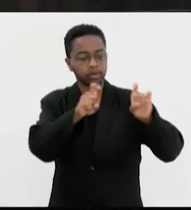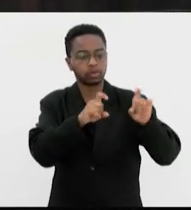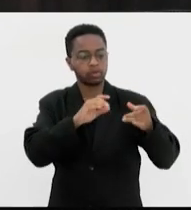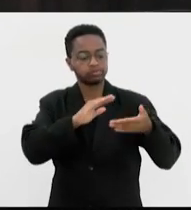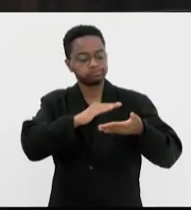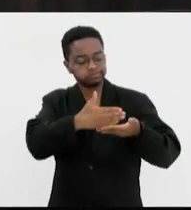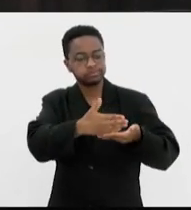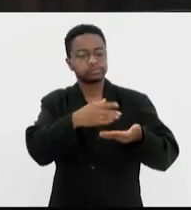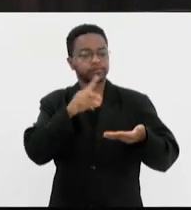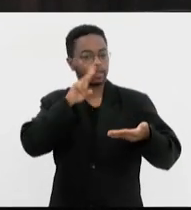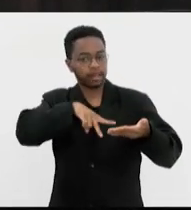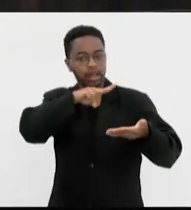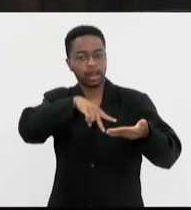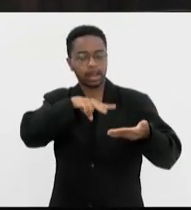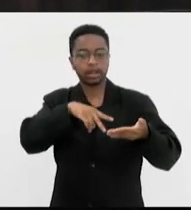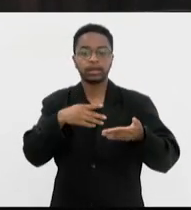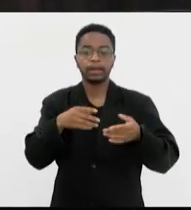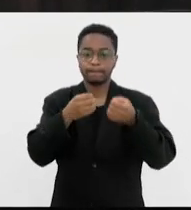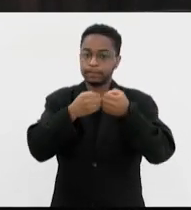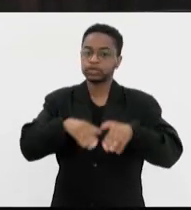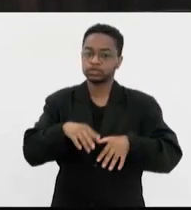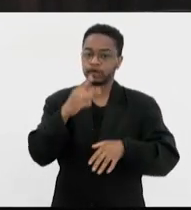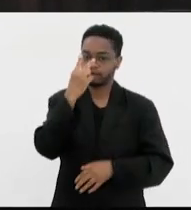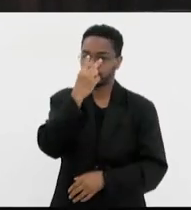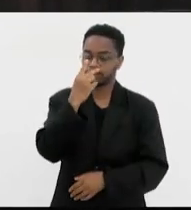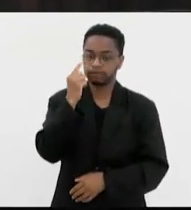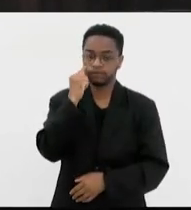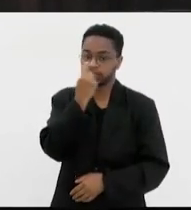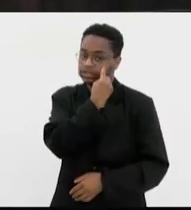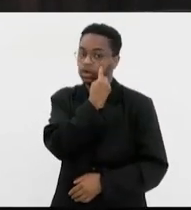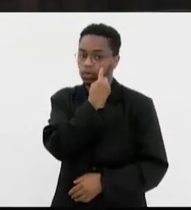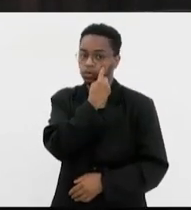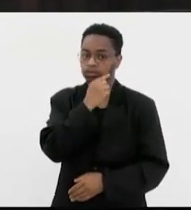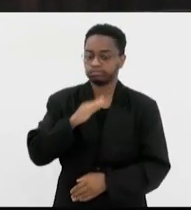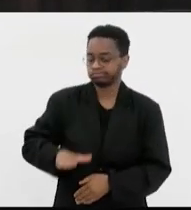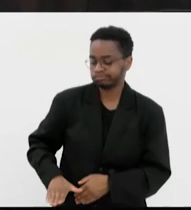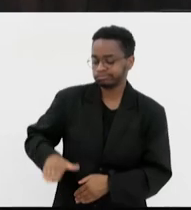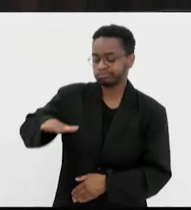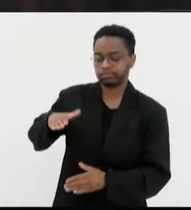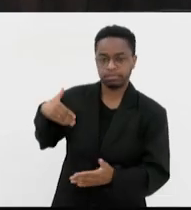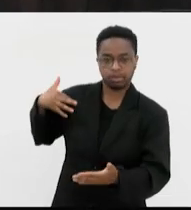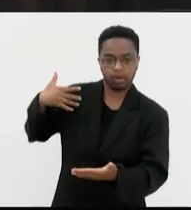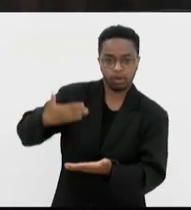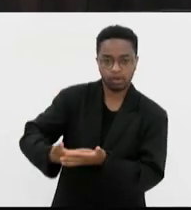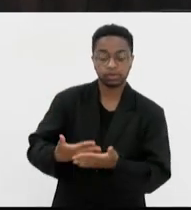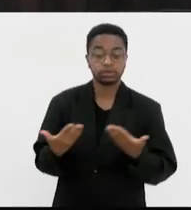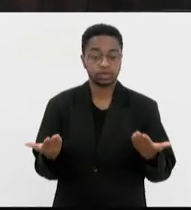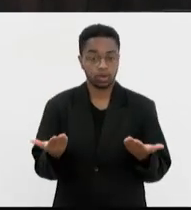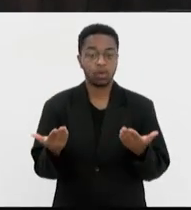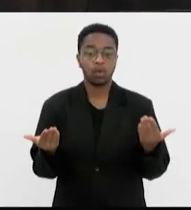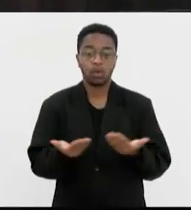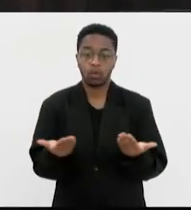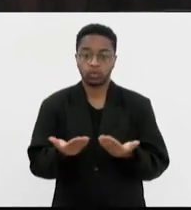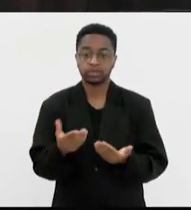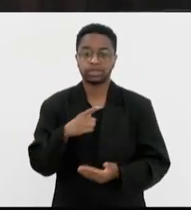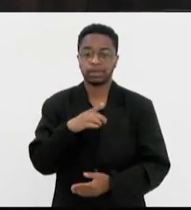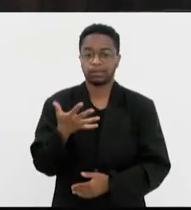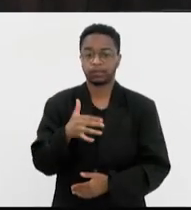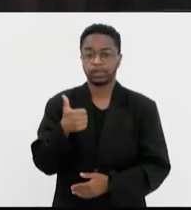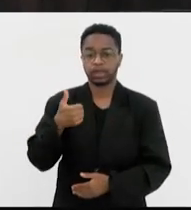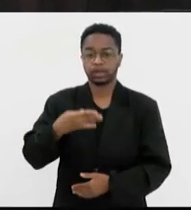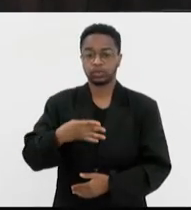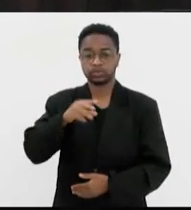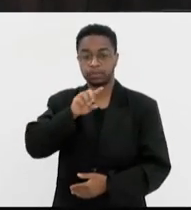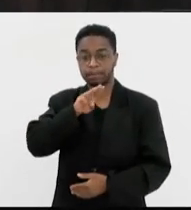vem prejudicando as visões desde a infância. Então, é um setor que hoje estima-se, né, 14 milhões de